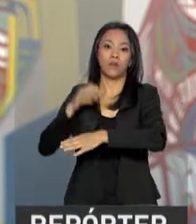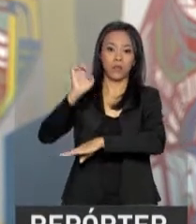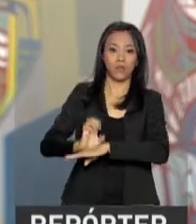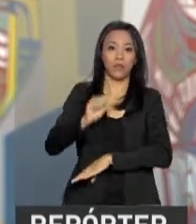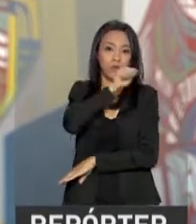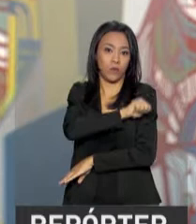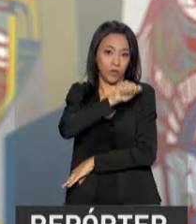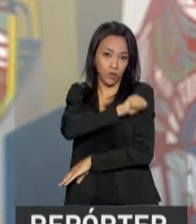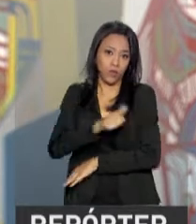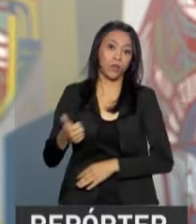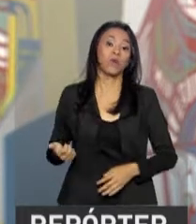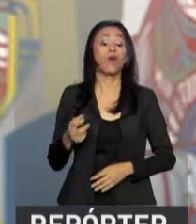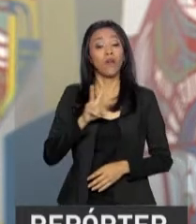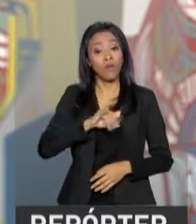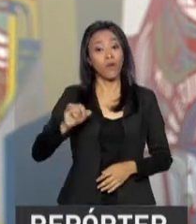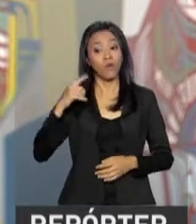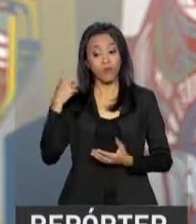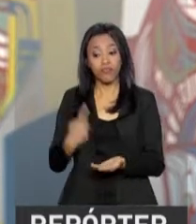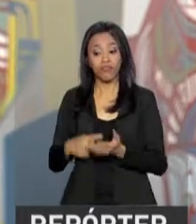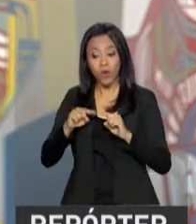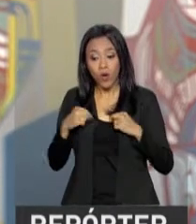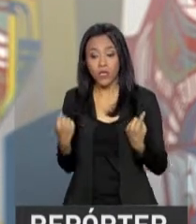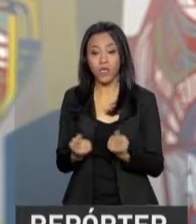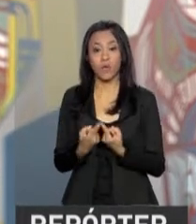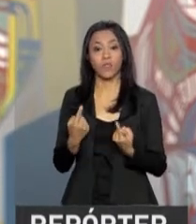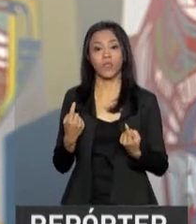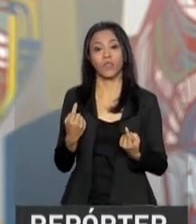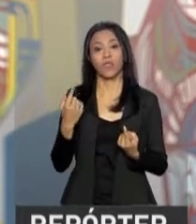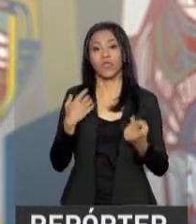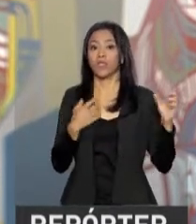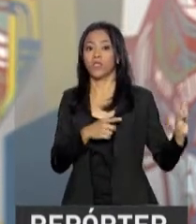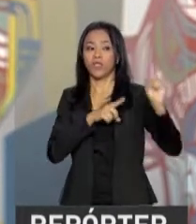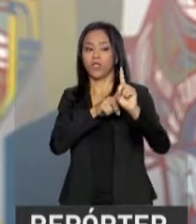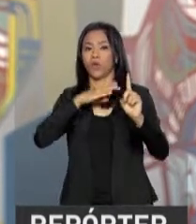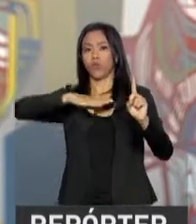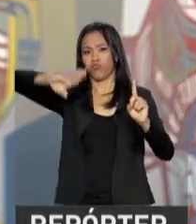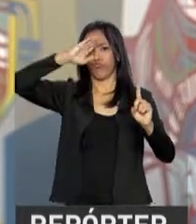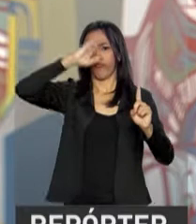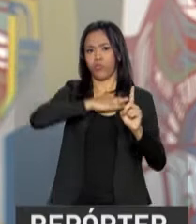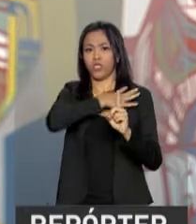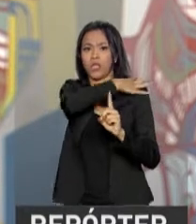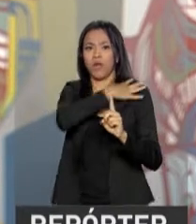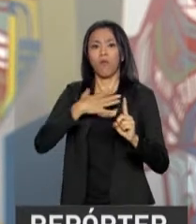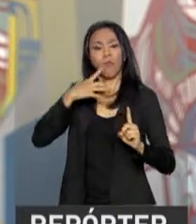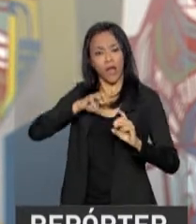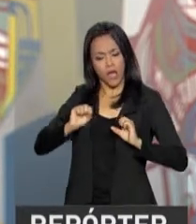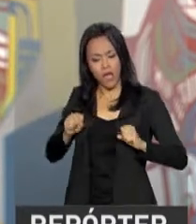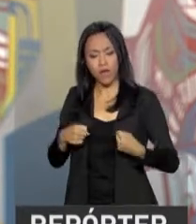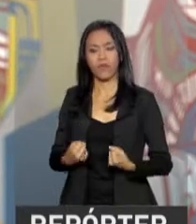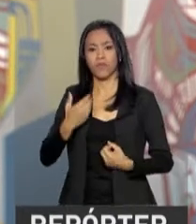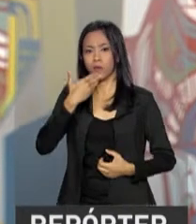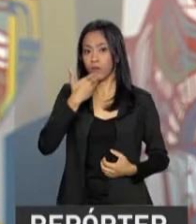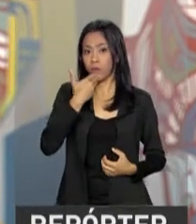observa rio vão se reunir nesta quinta feira com o inter vetor general braga neto para reforçar esse pedido